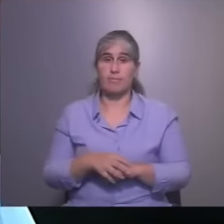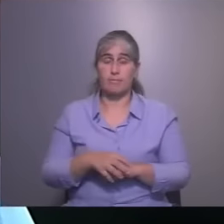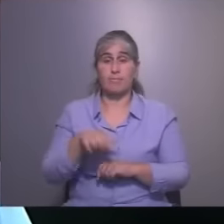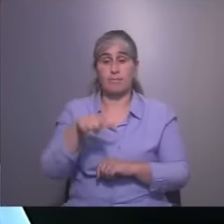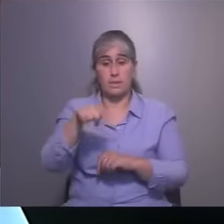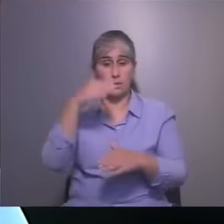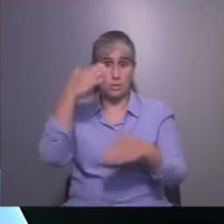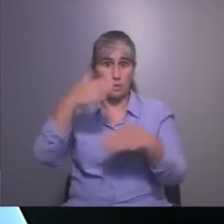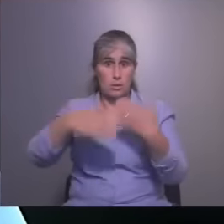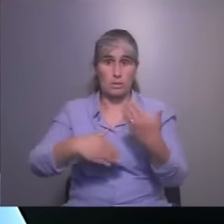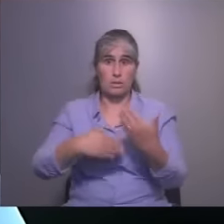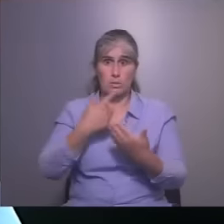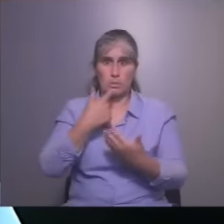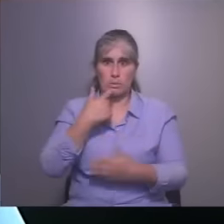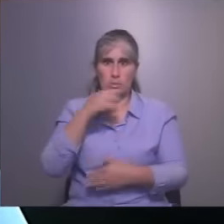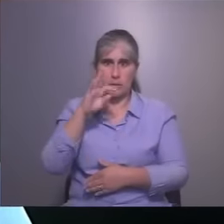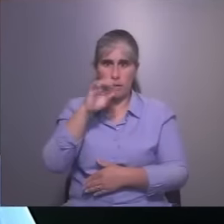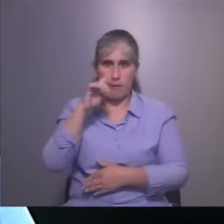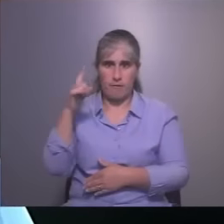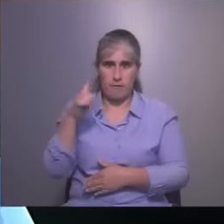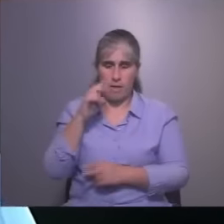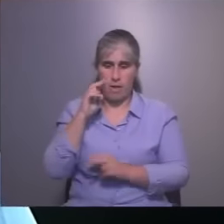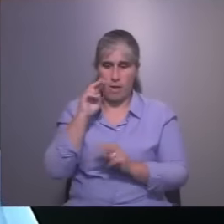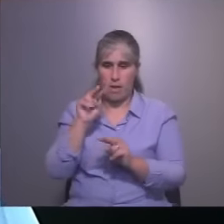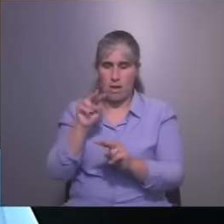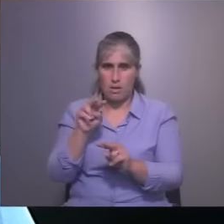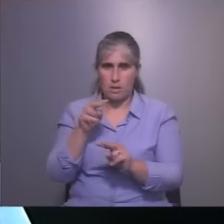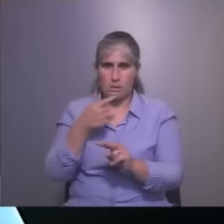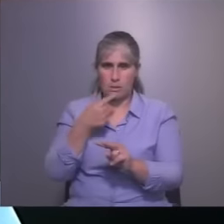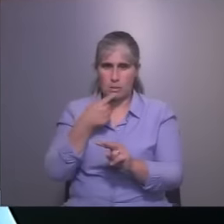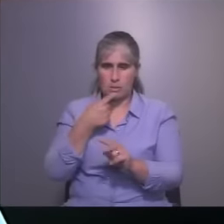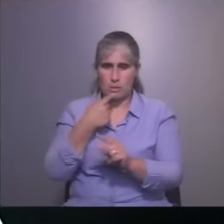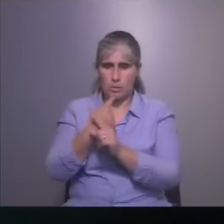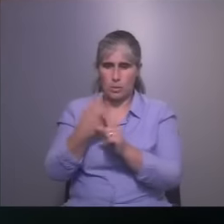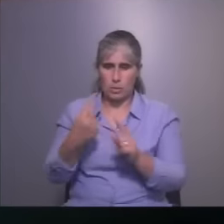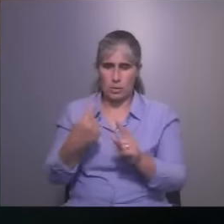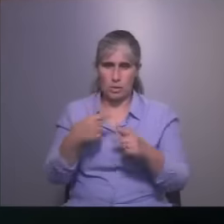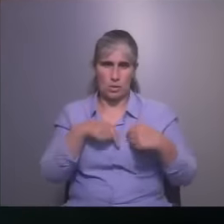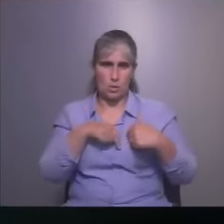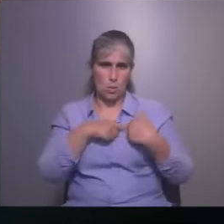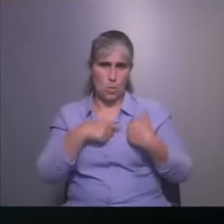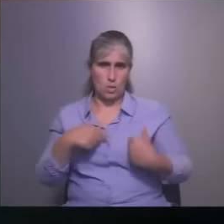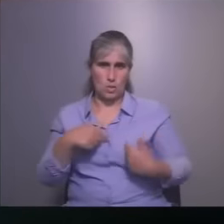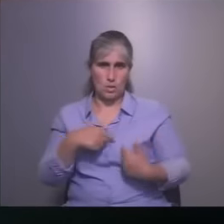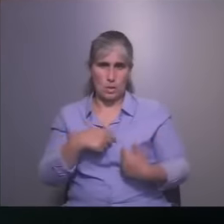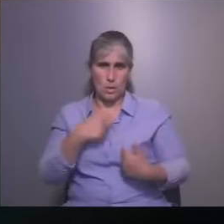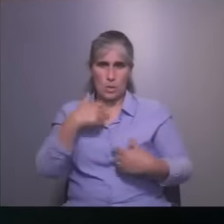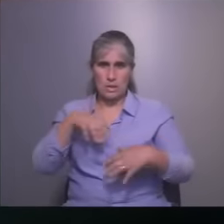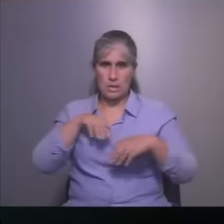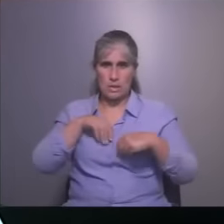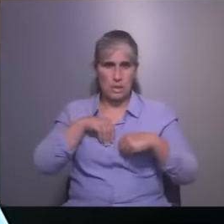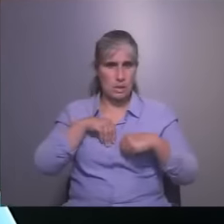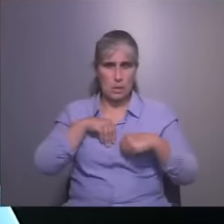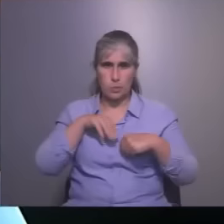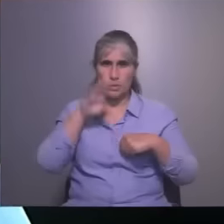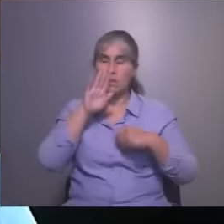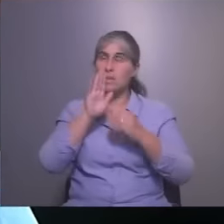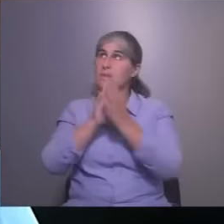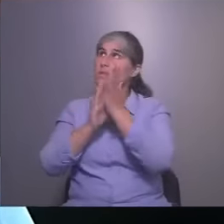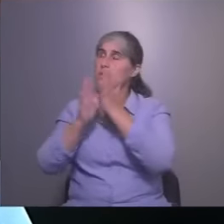uma doença, uma perda. É preciso lançar sobre cada um desses acontecimentos o olhar da fé, de quem os